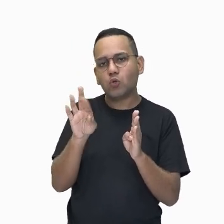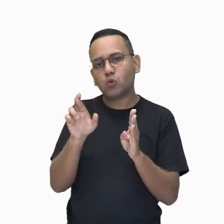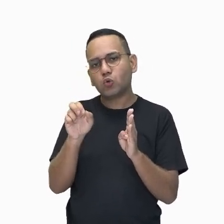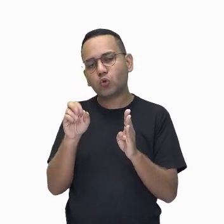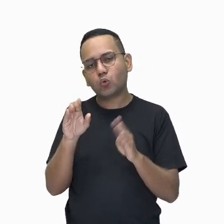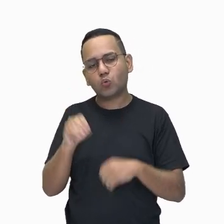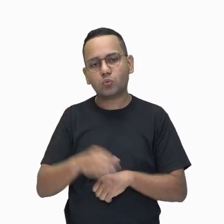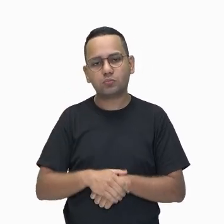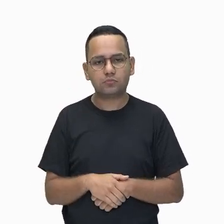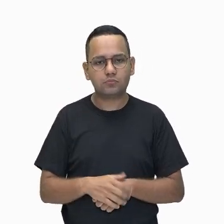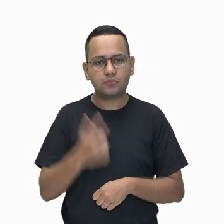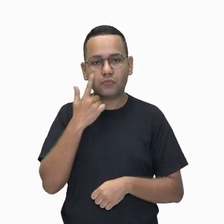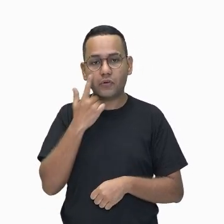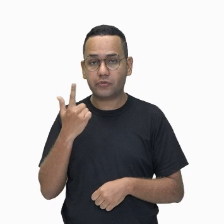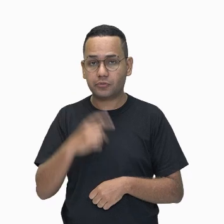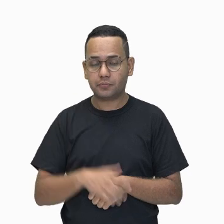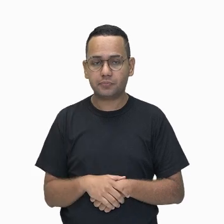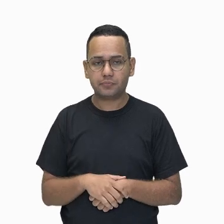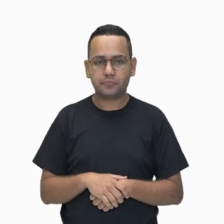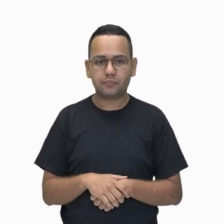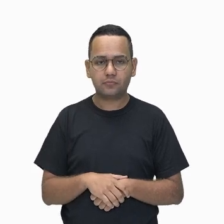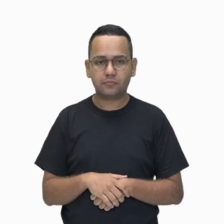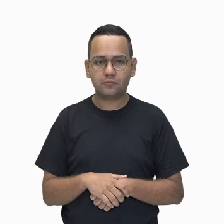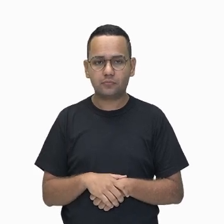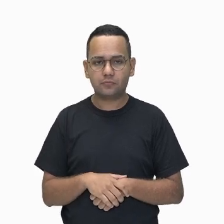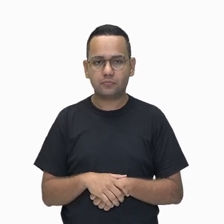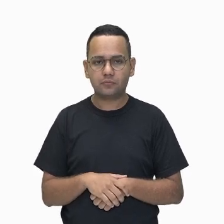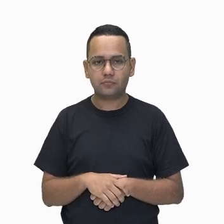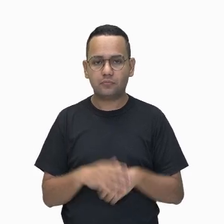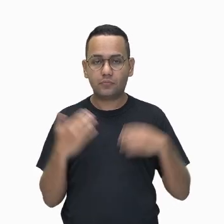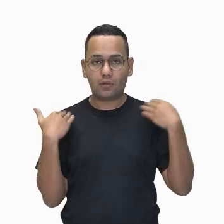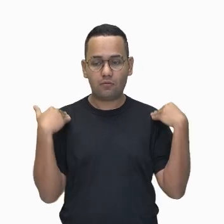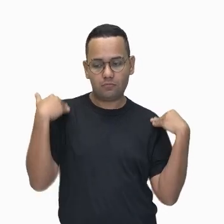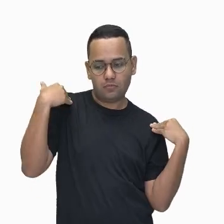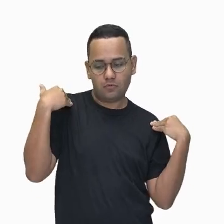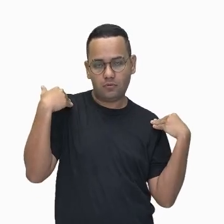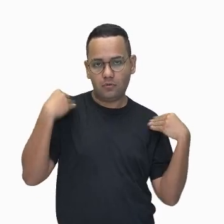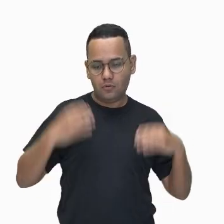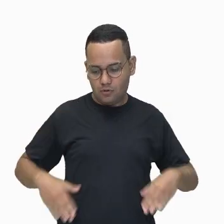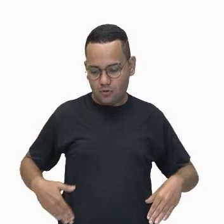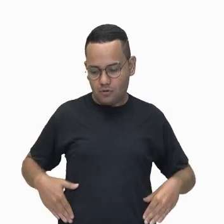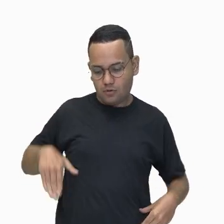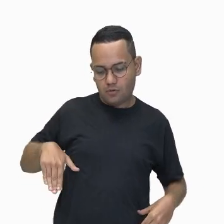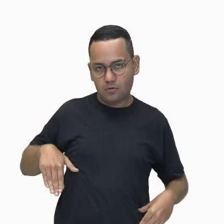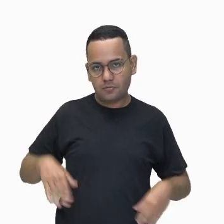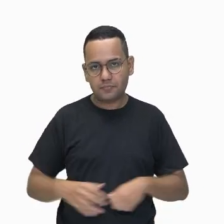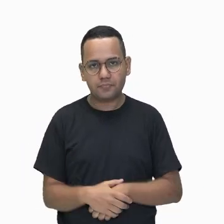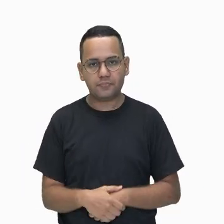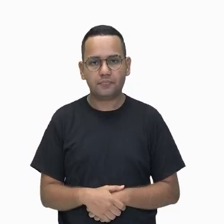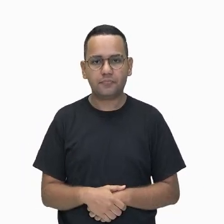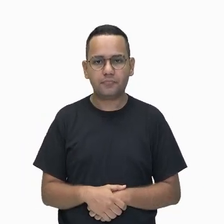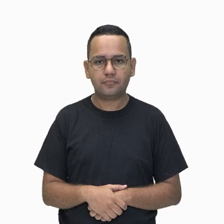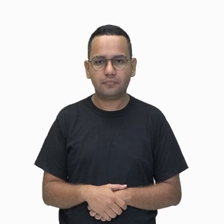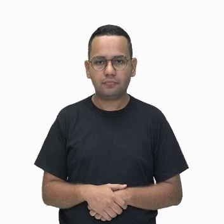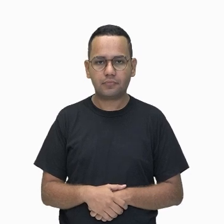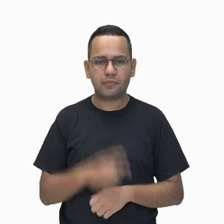né, os ombros e os quadris ficam com um lado mais alto que o outro, dando essa